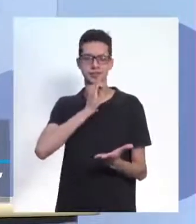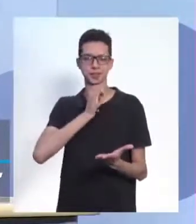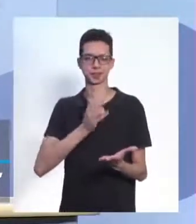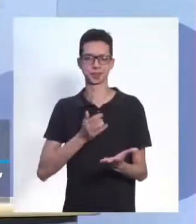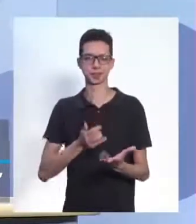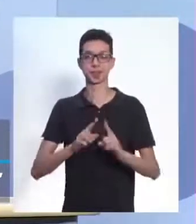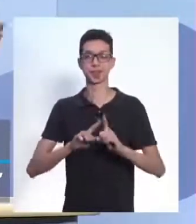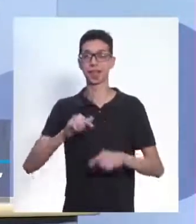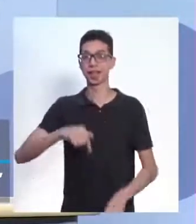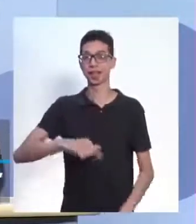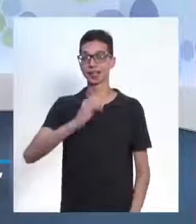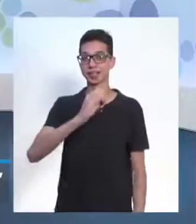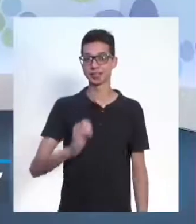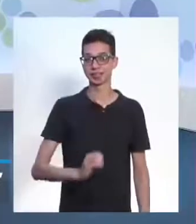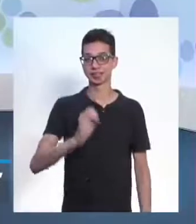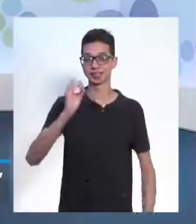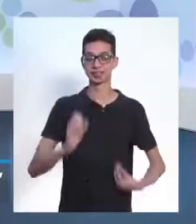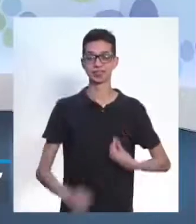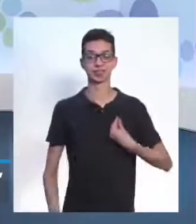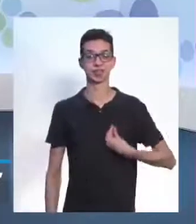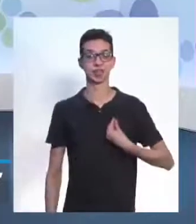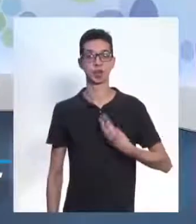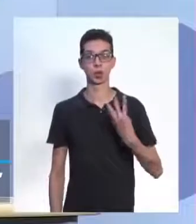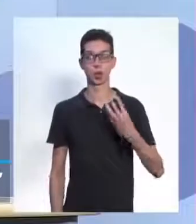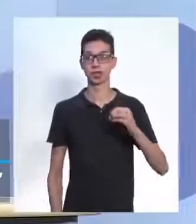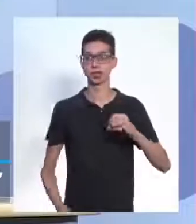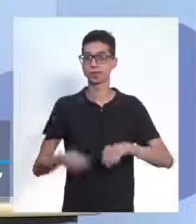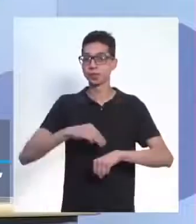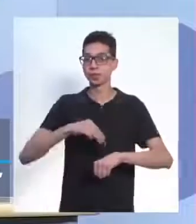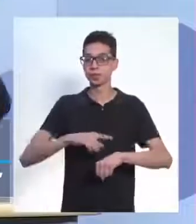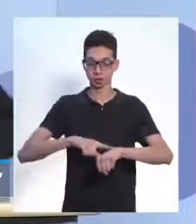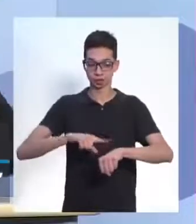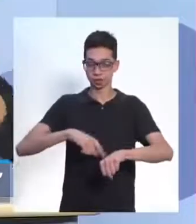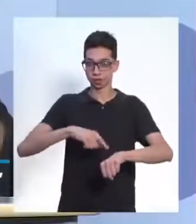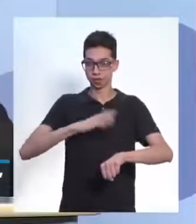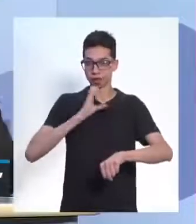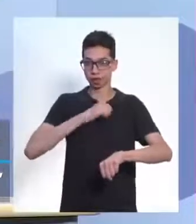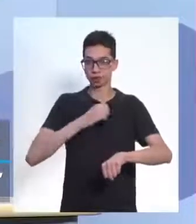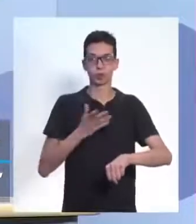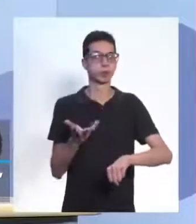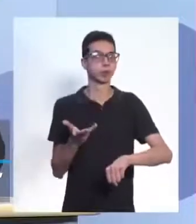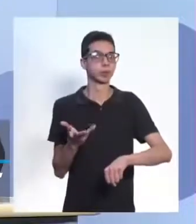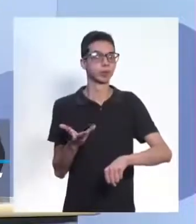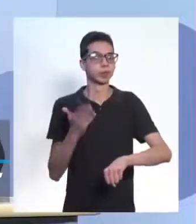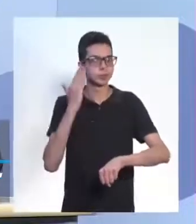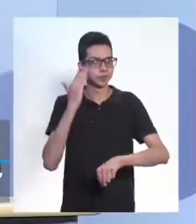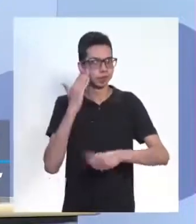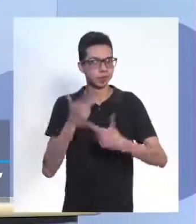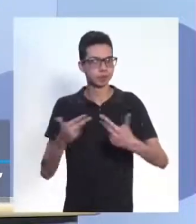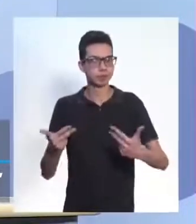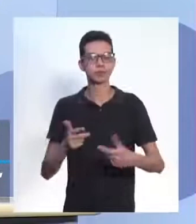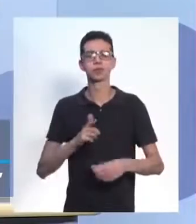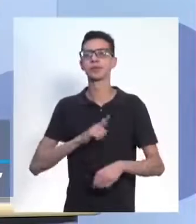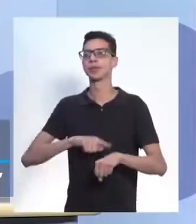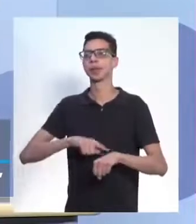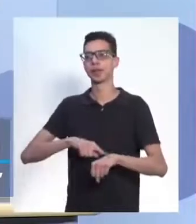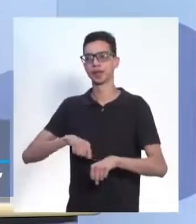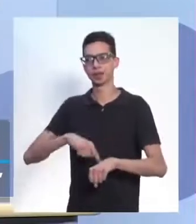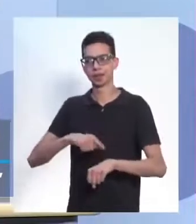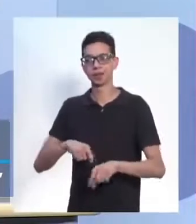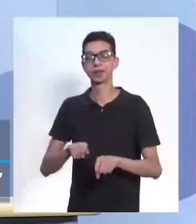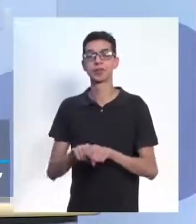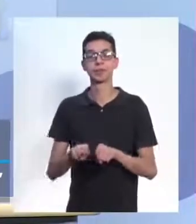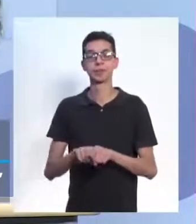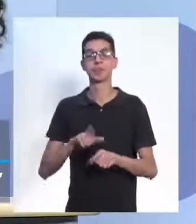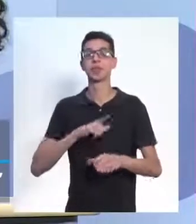aqui no Centro de Mídia, a gente está aqui. Tem 40 minutos, a gente tem um reloginho ali. A gente sabe que tem A gente tem um reloginho, a gente tem...